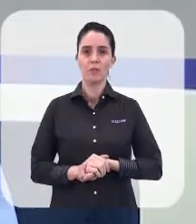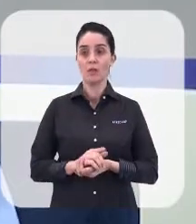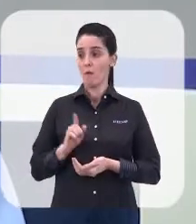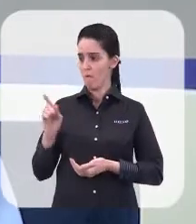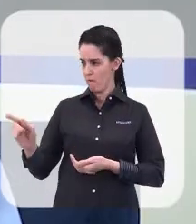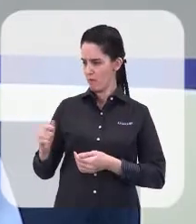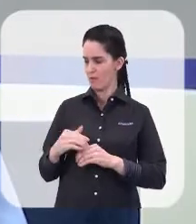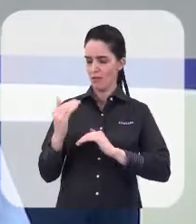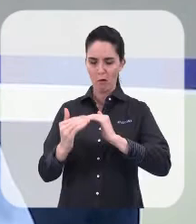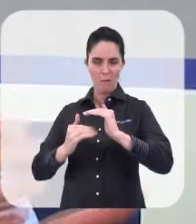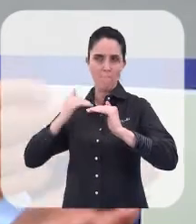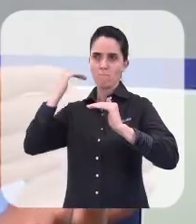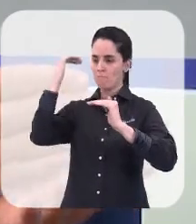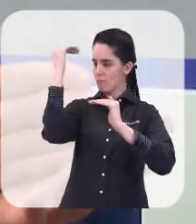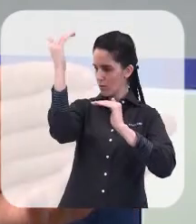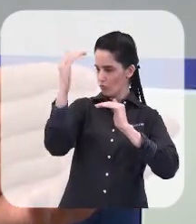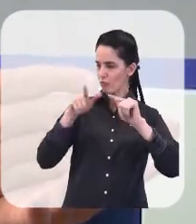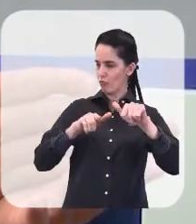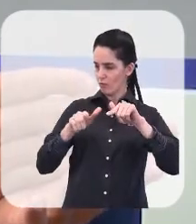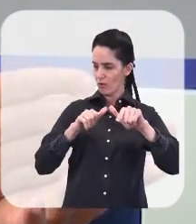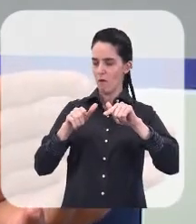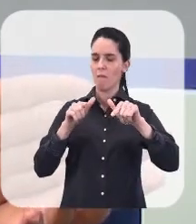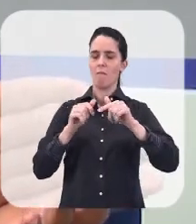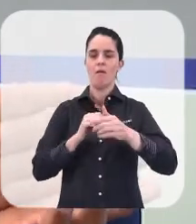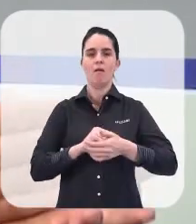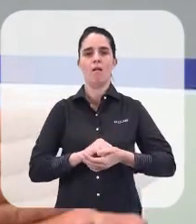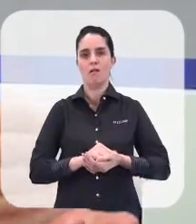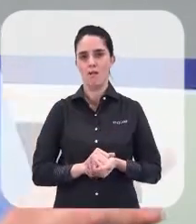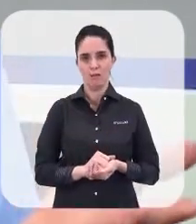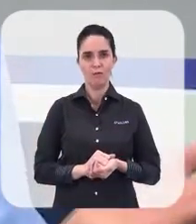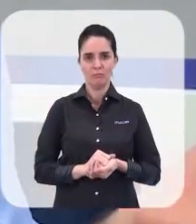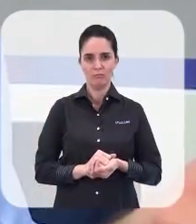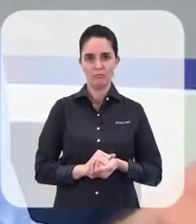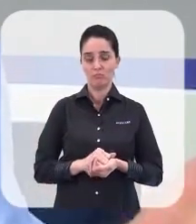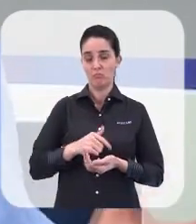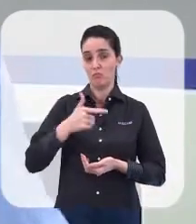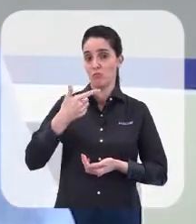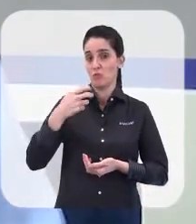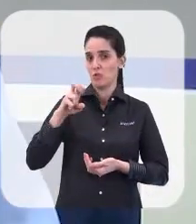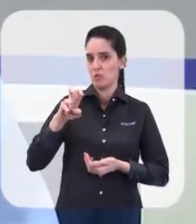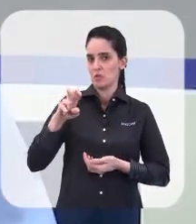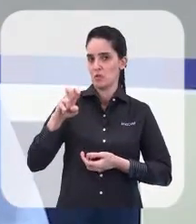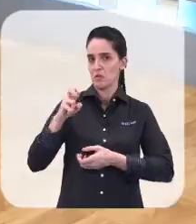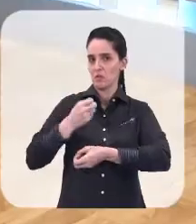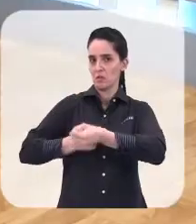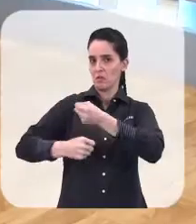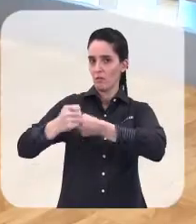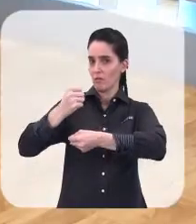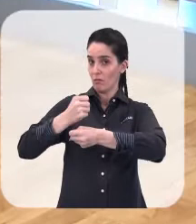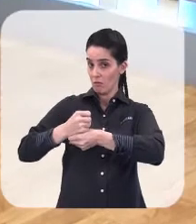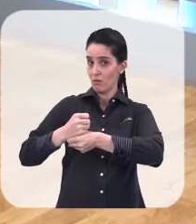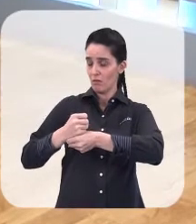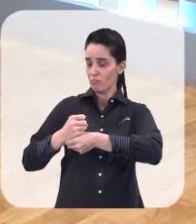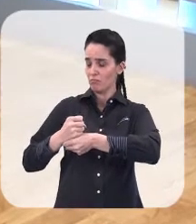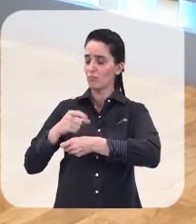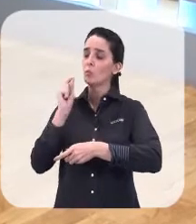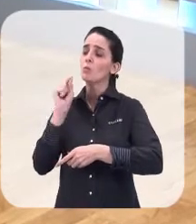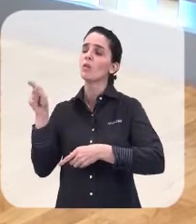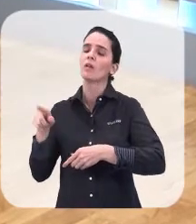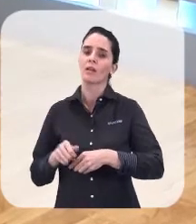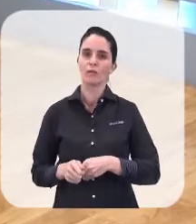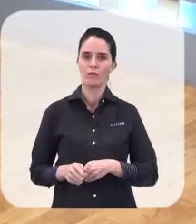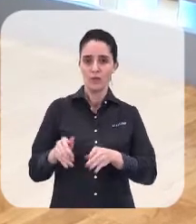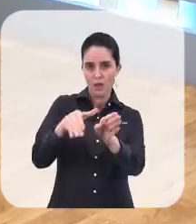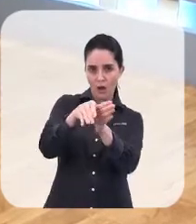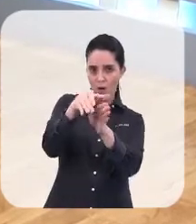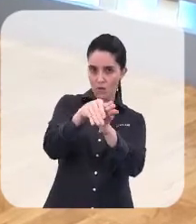é uma pessoa bem-sucedida, que tem tido êxito por mais de 25 anos na Mazola, que orientações você